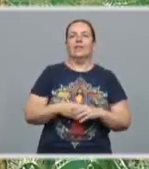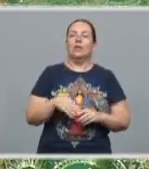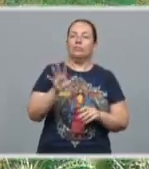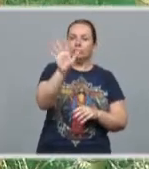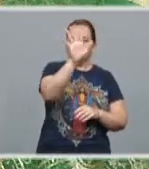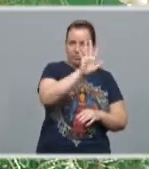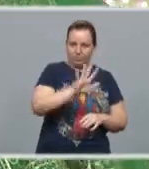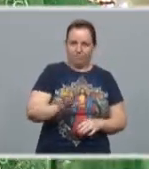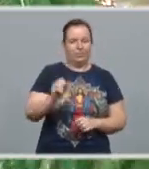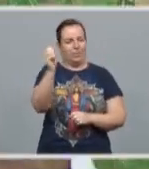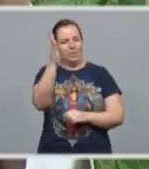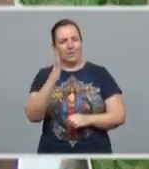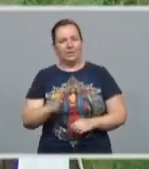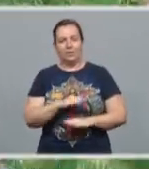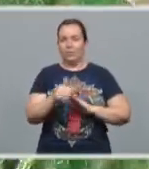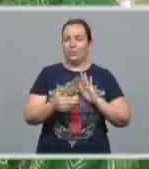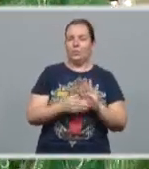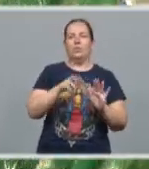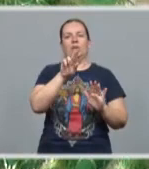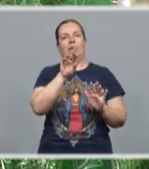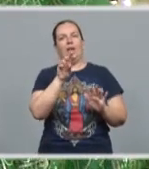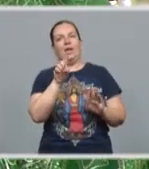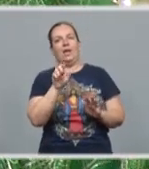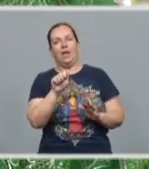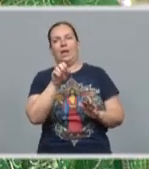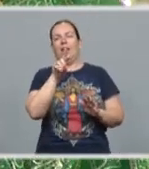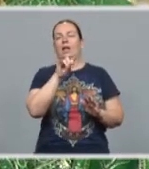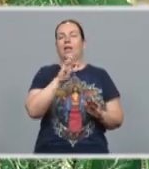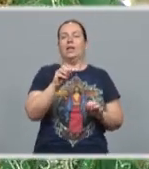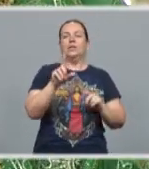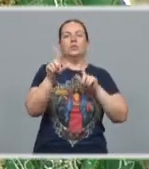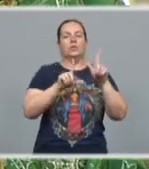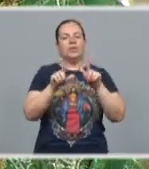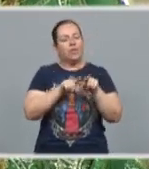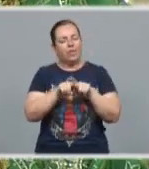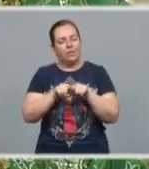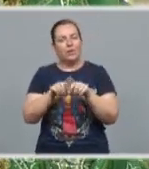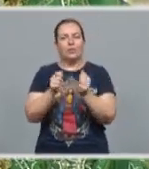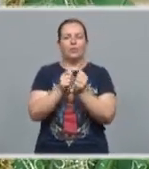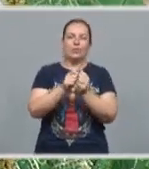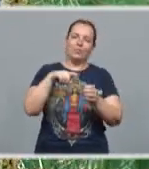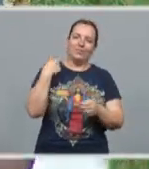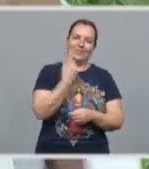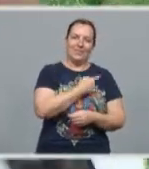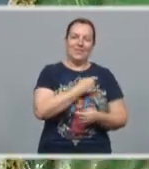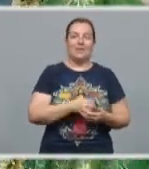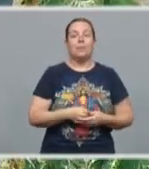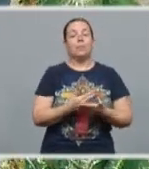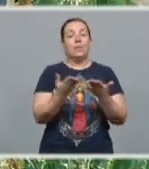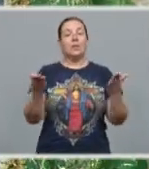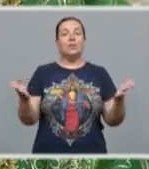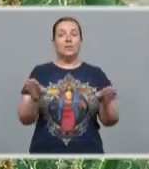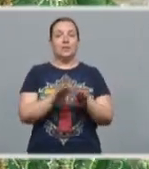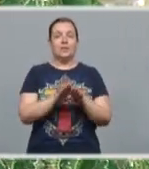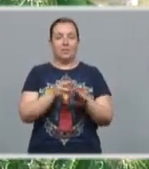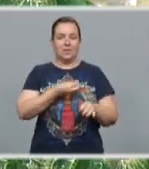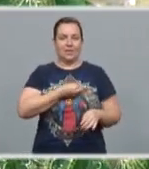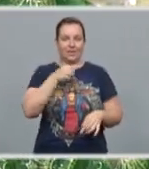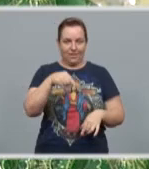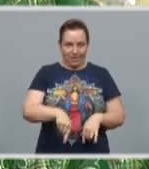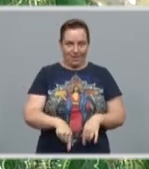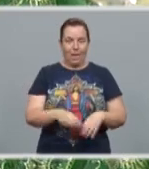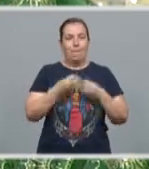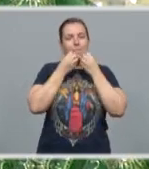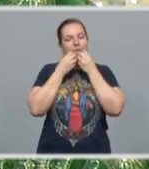Comunicação de todo o Brasil, as rádios irmãs que transmite, as TVs irmãs que estão conosco, e você que está aqui, seja muito